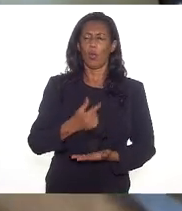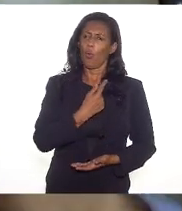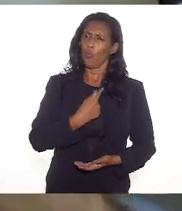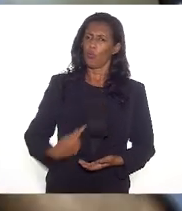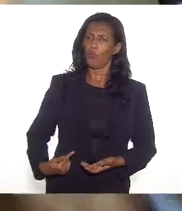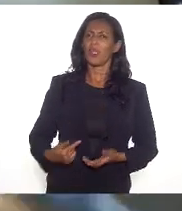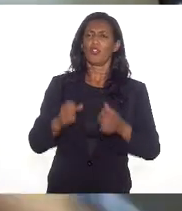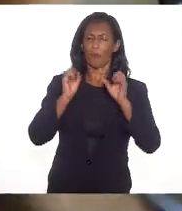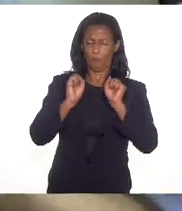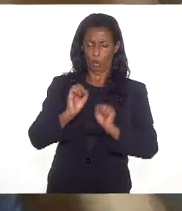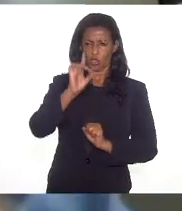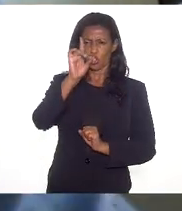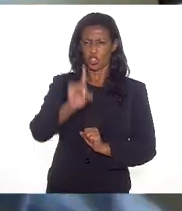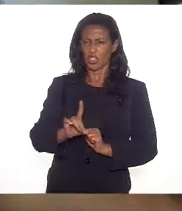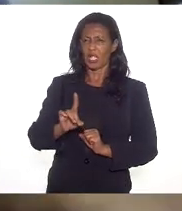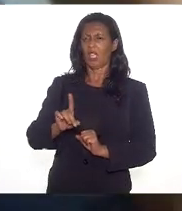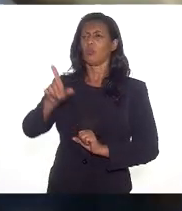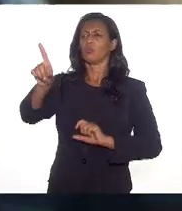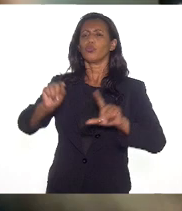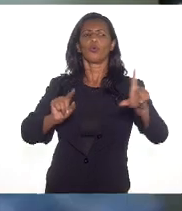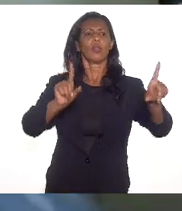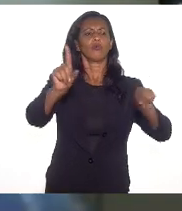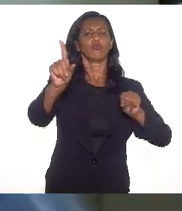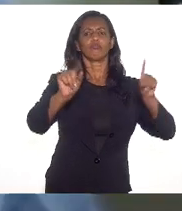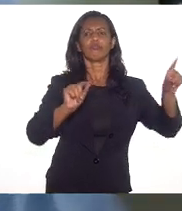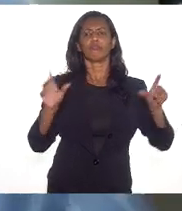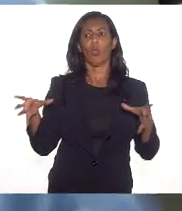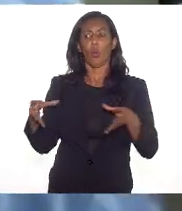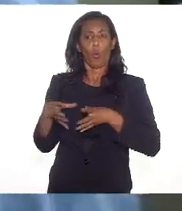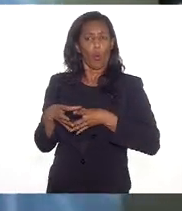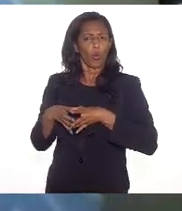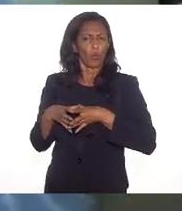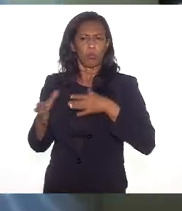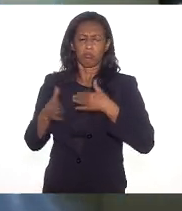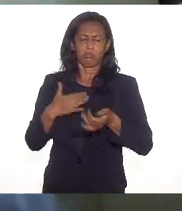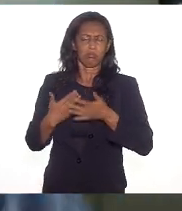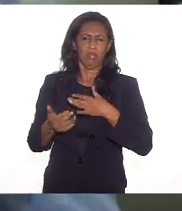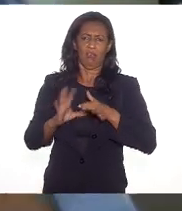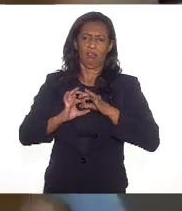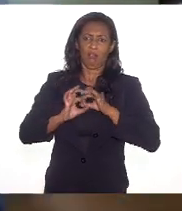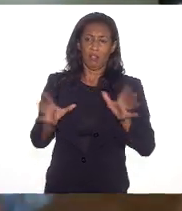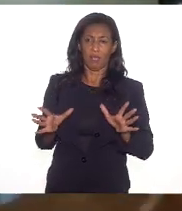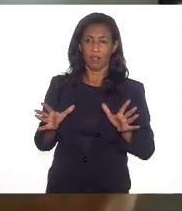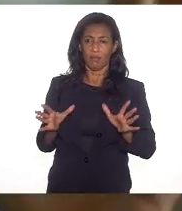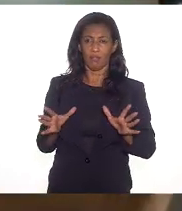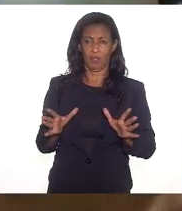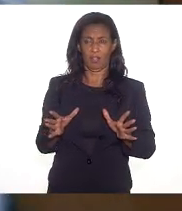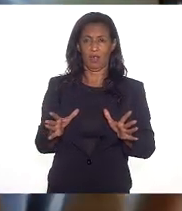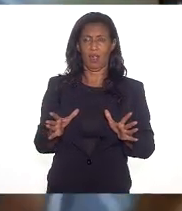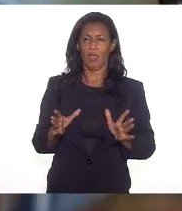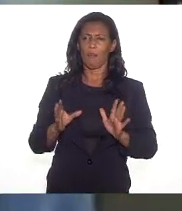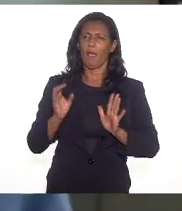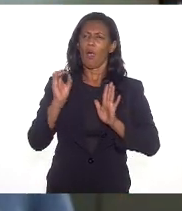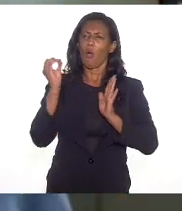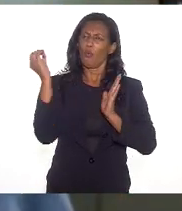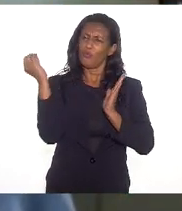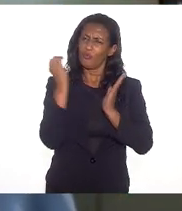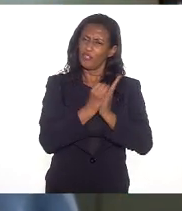a nomear quem ele quiser e bem entender. Eu nunca entro nessas discussões. mas o faça no Diário